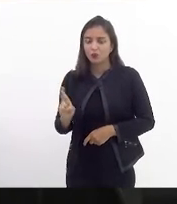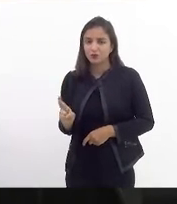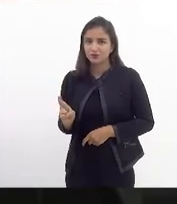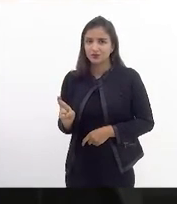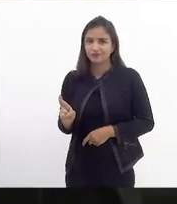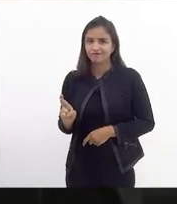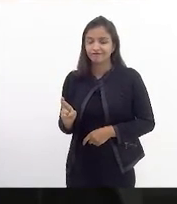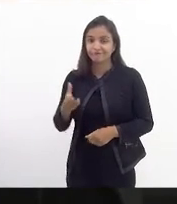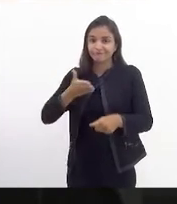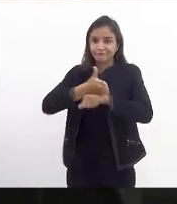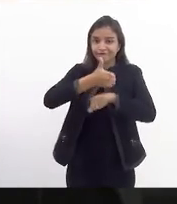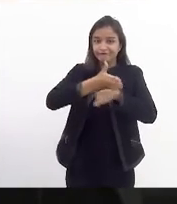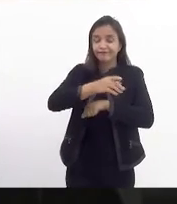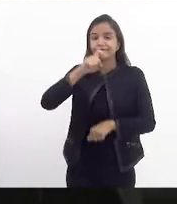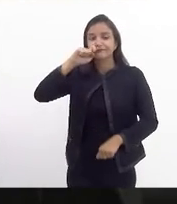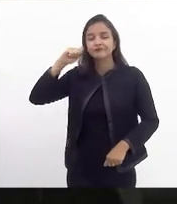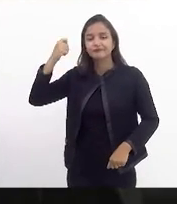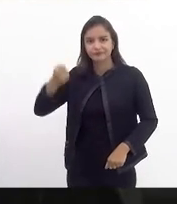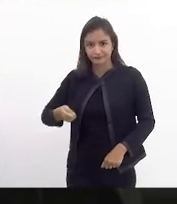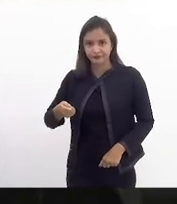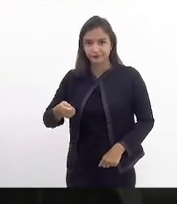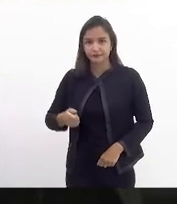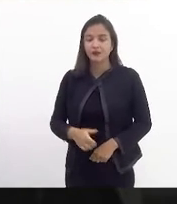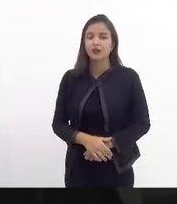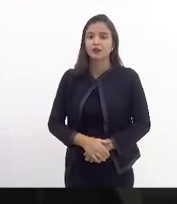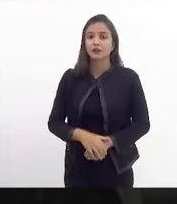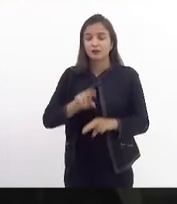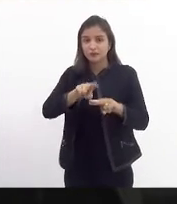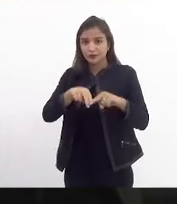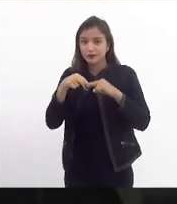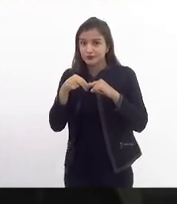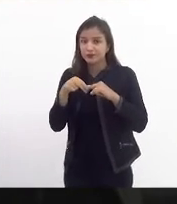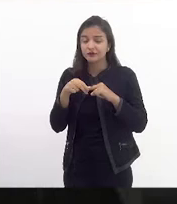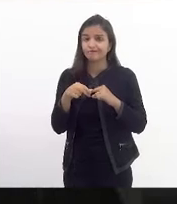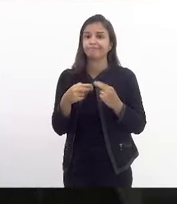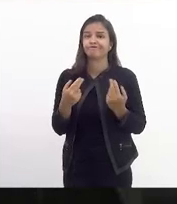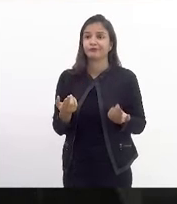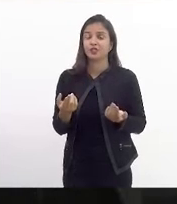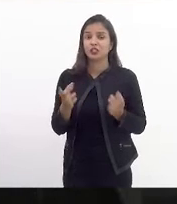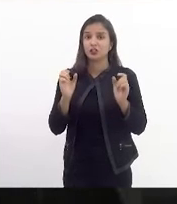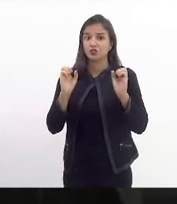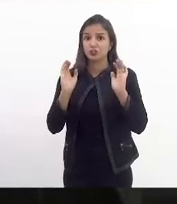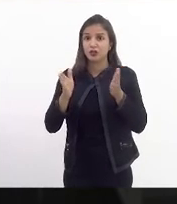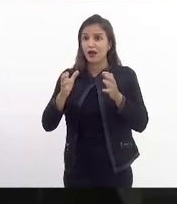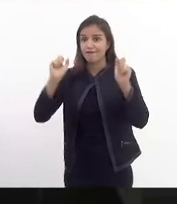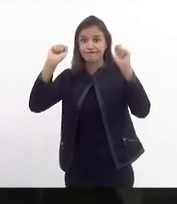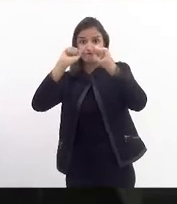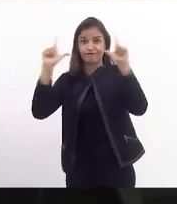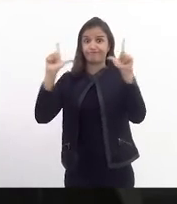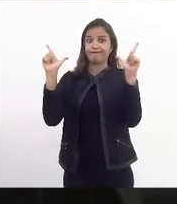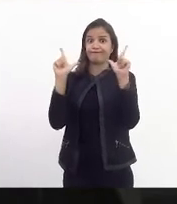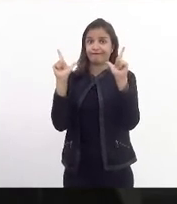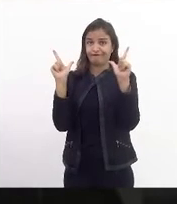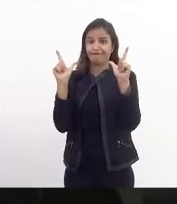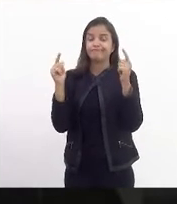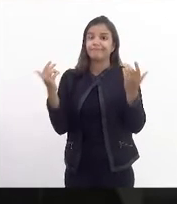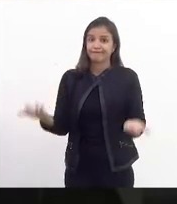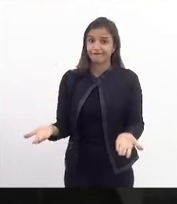Ucrânia. Isso, e por isso só, já é um motivo de alarme geral. Mas